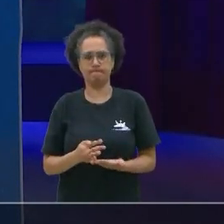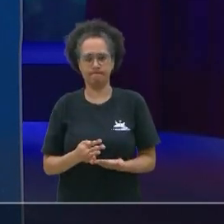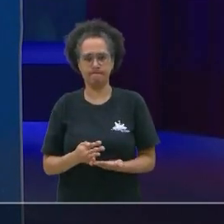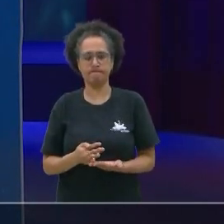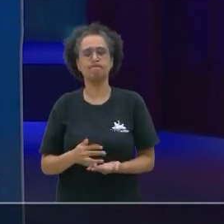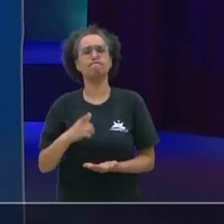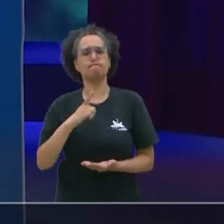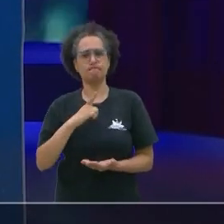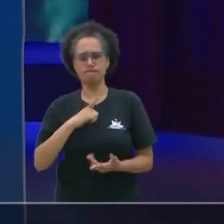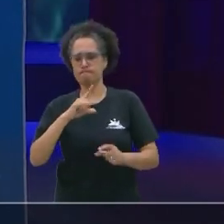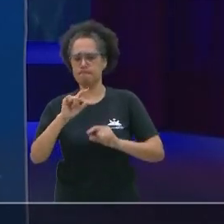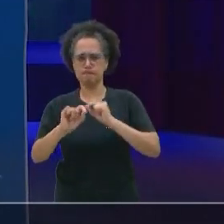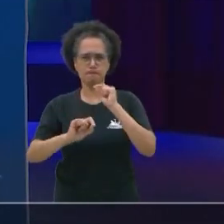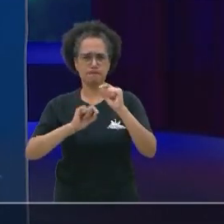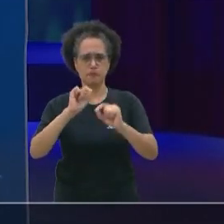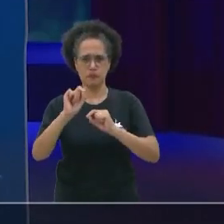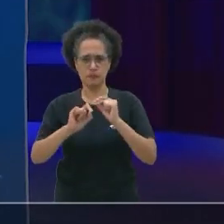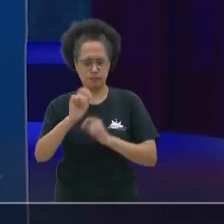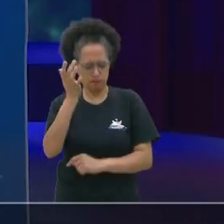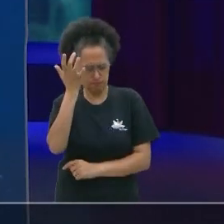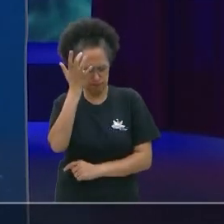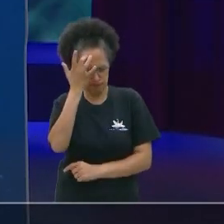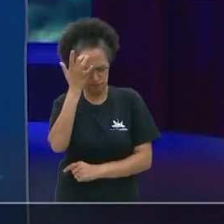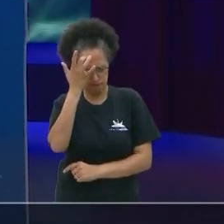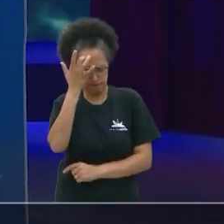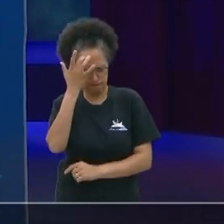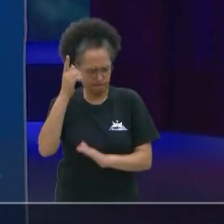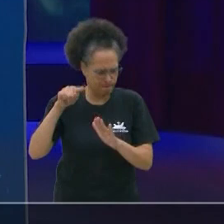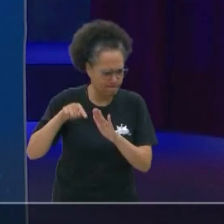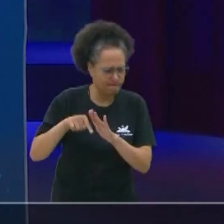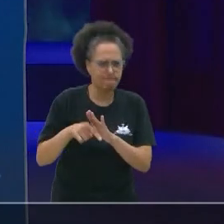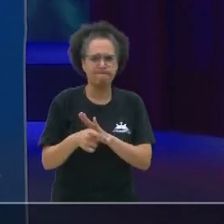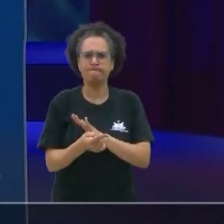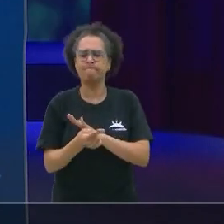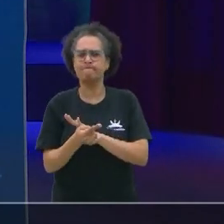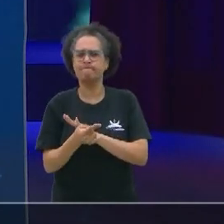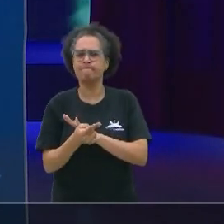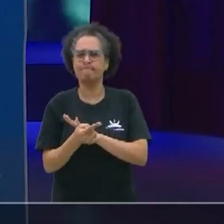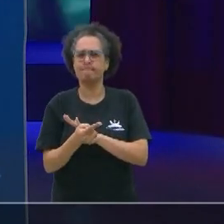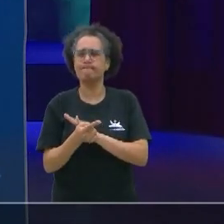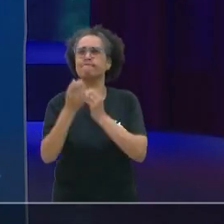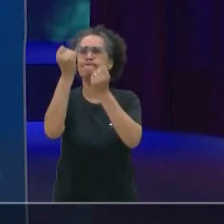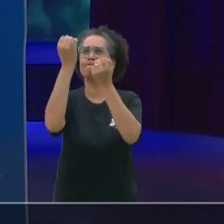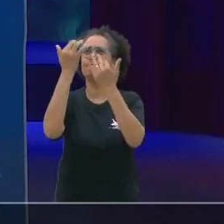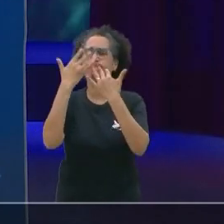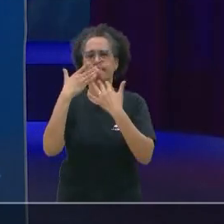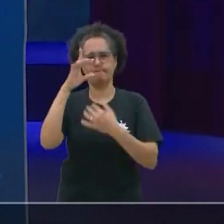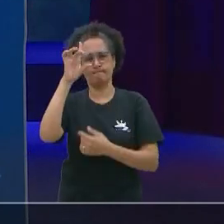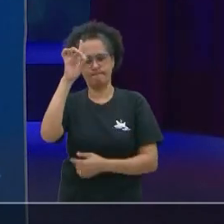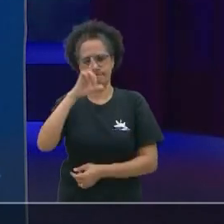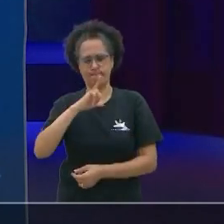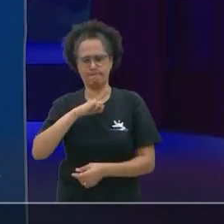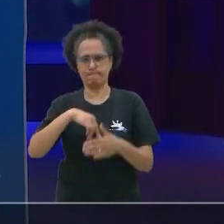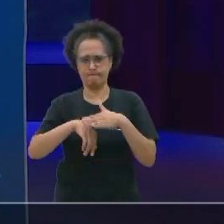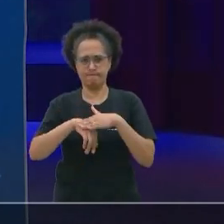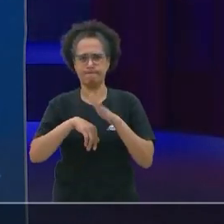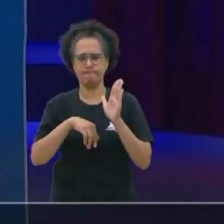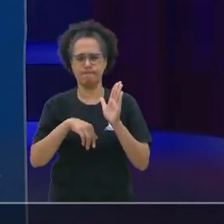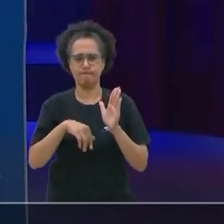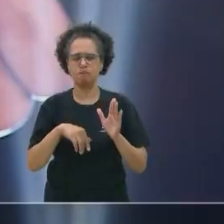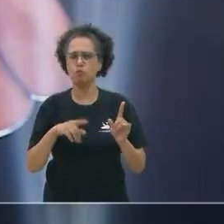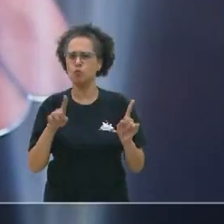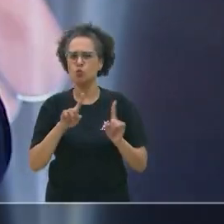Tenho que amadurecer, aprofundar, estar mais na graça de Deus.